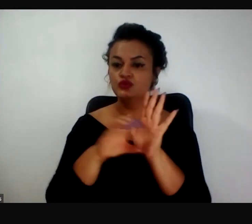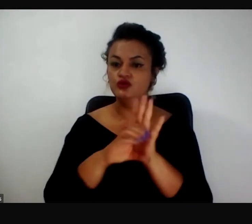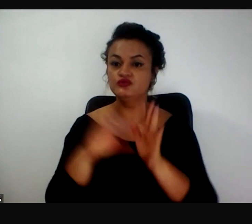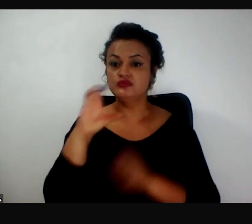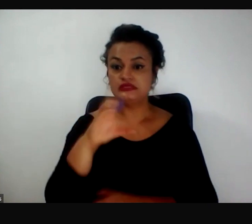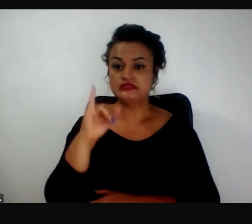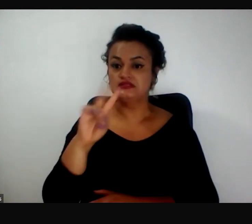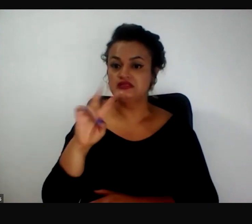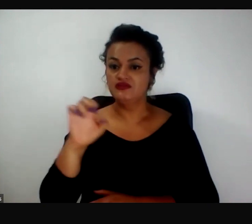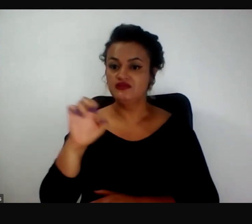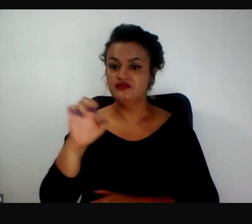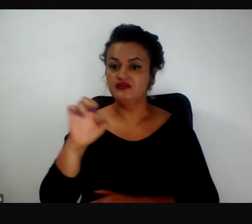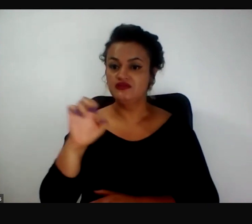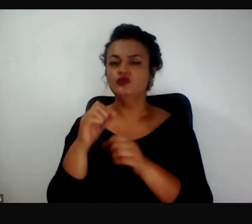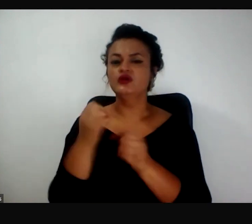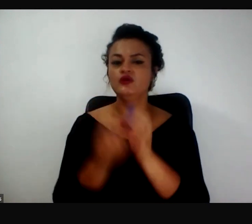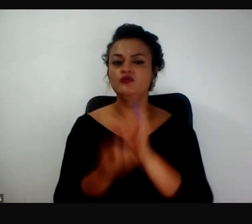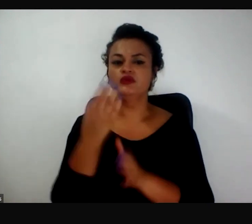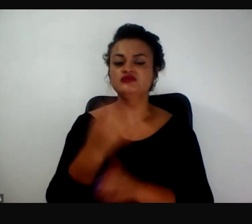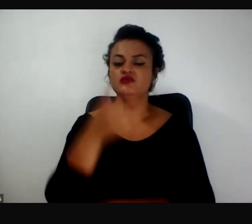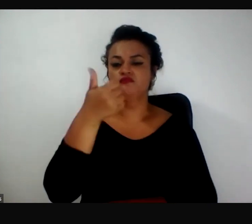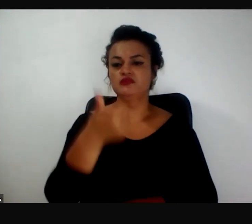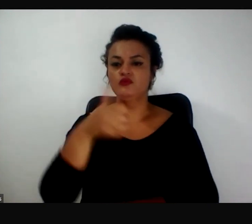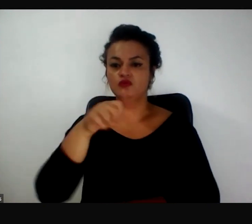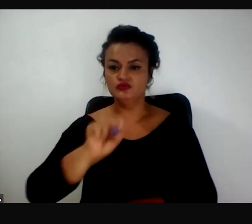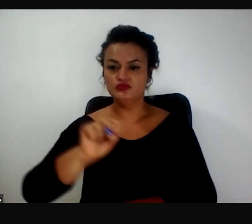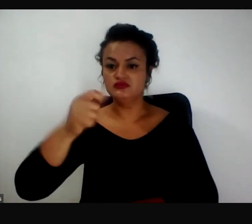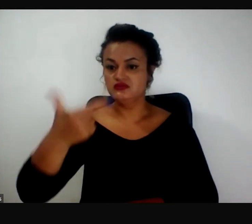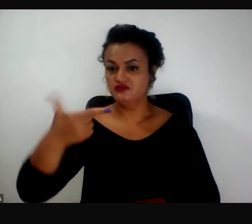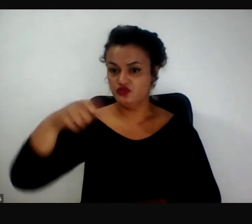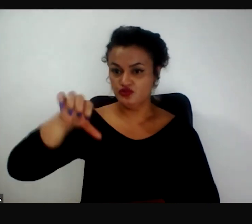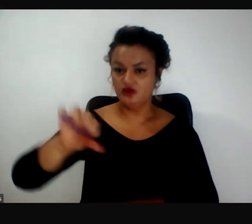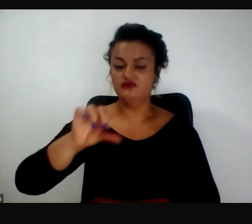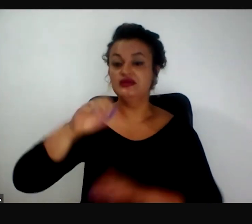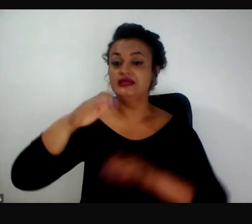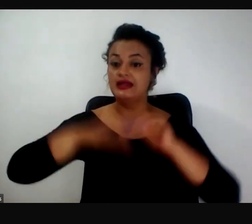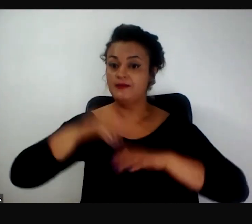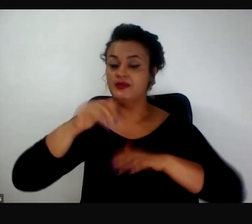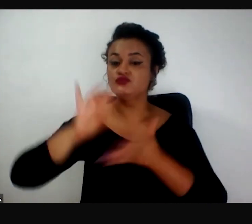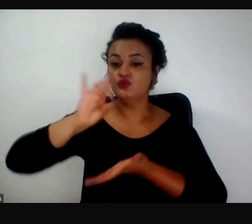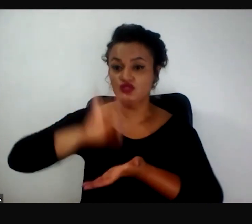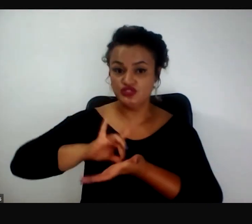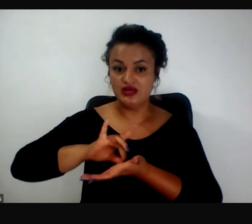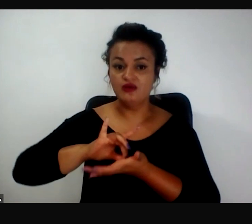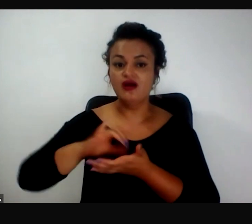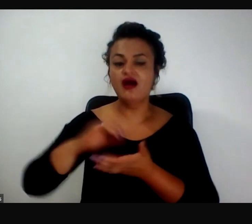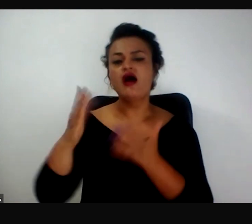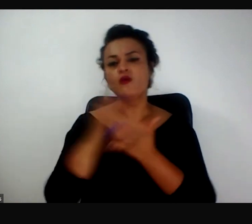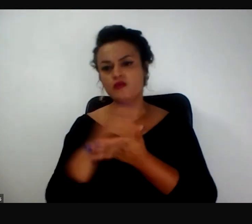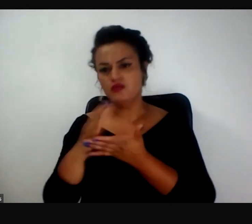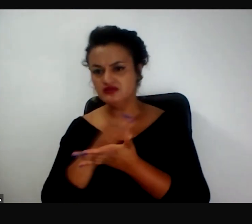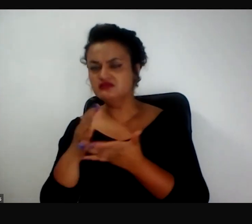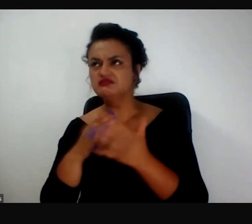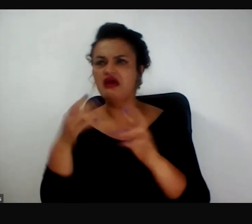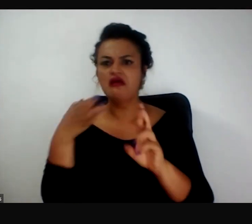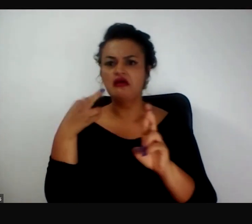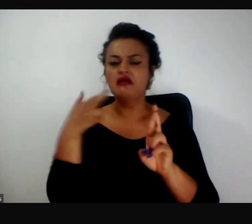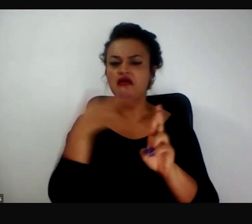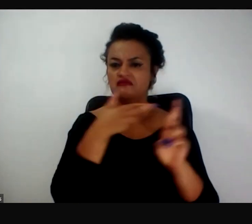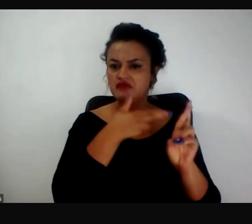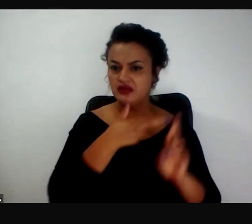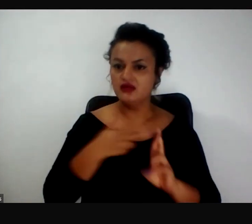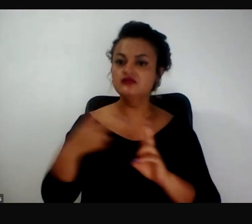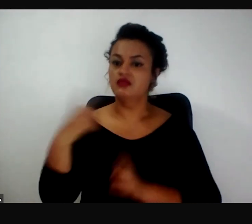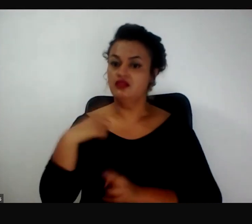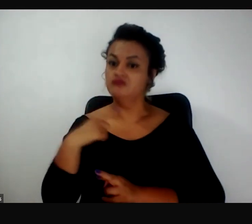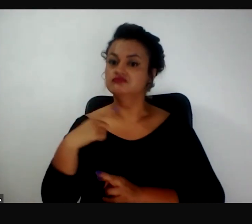de 1889, que na redação originária tinha algumas referências